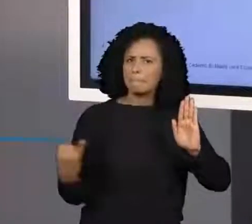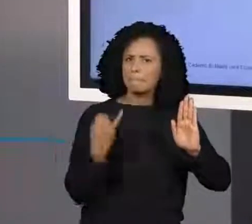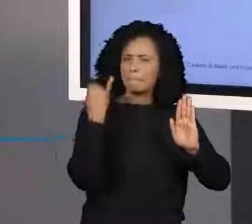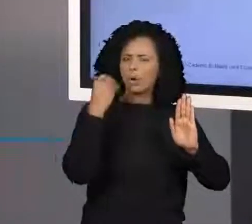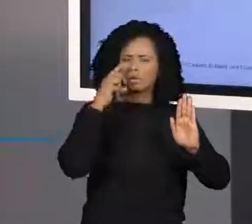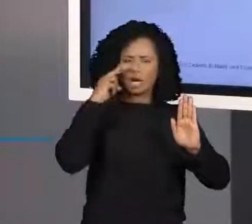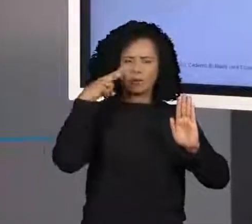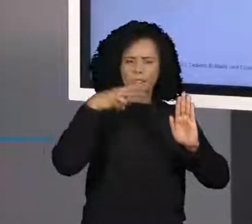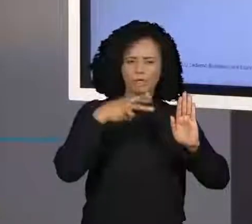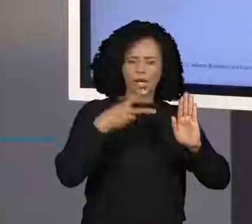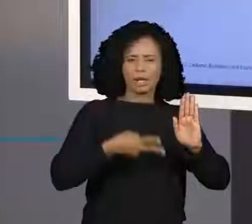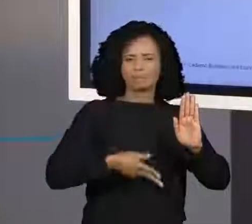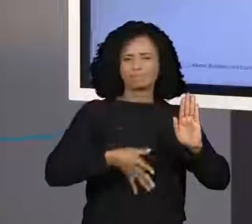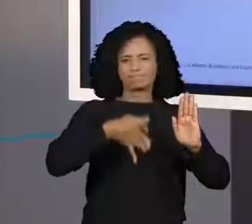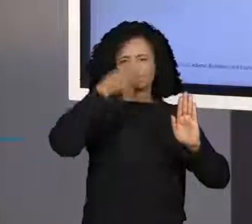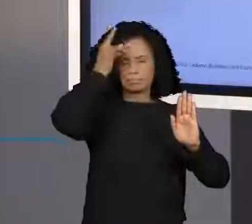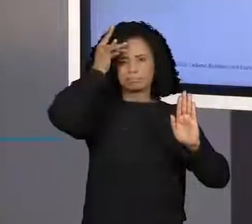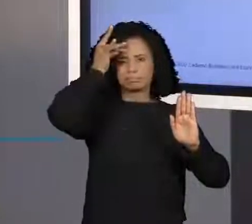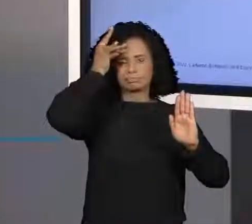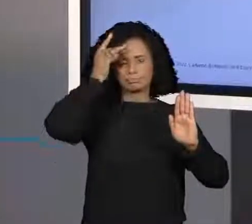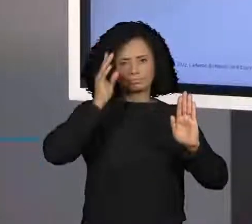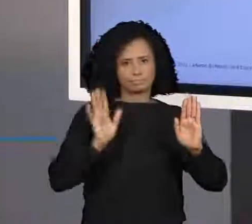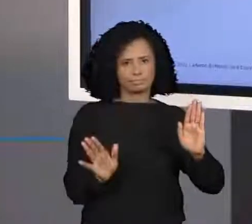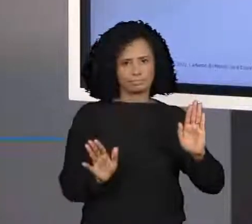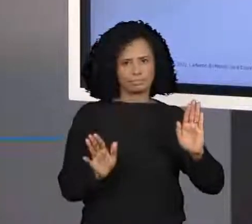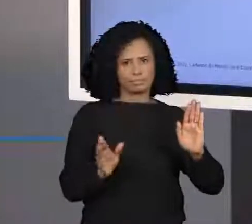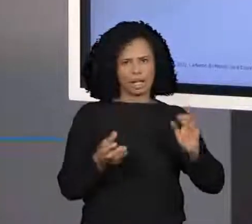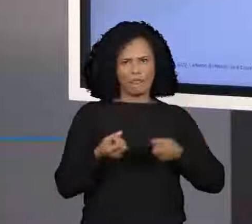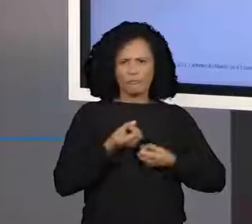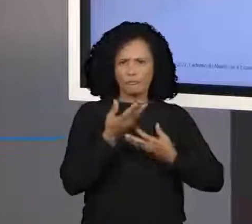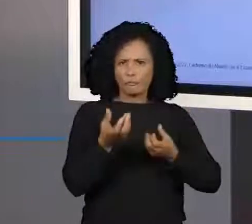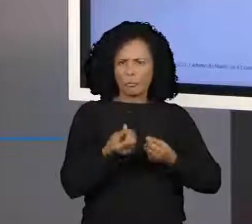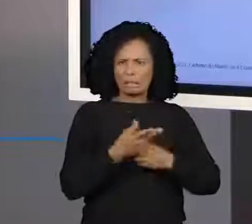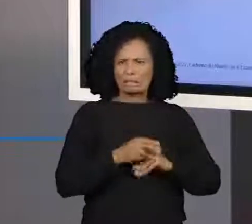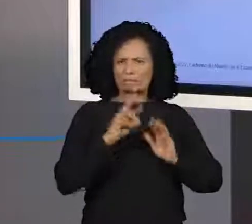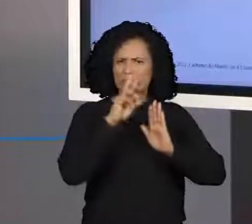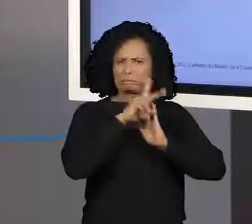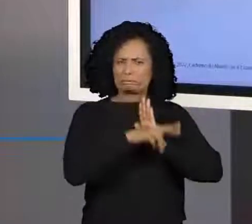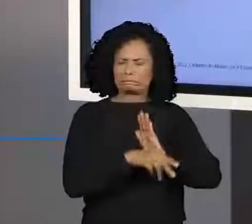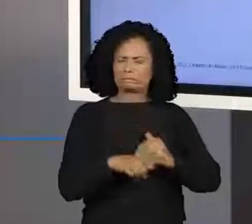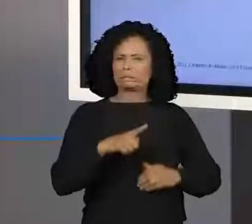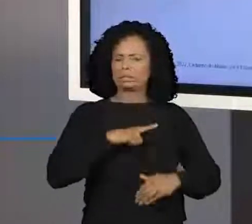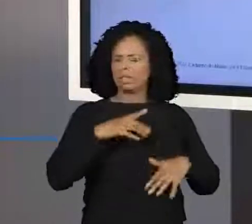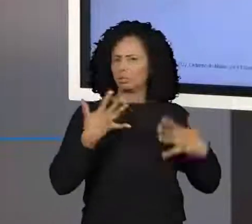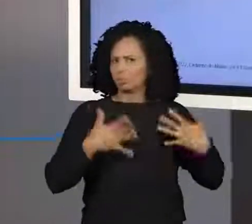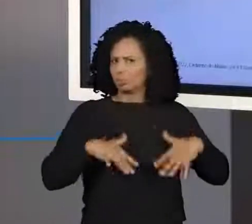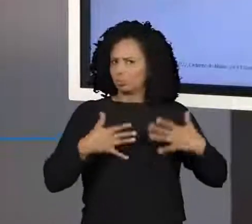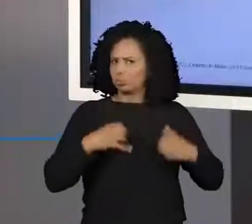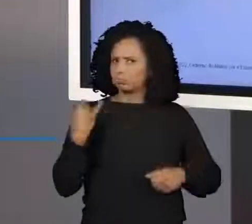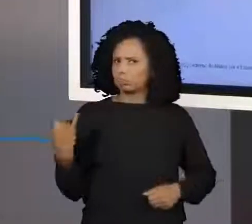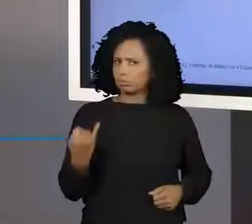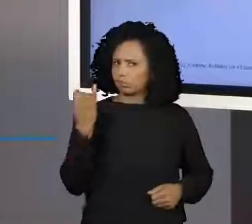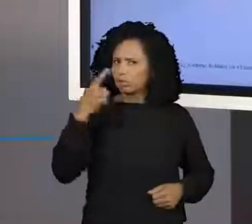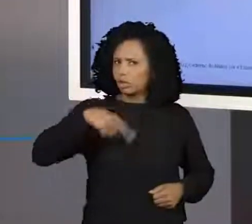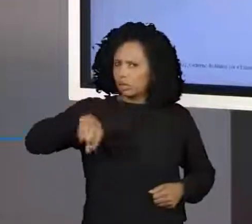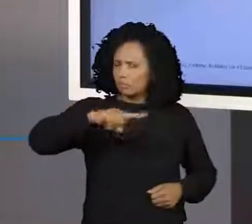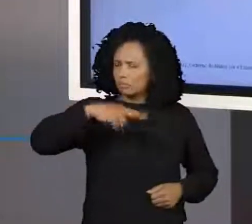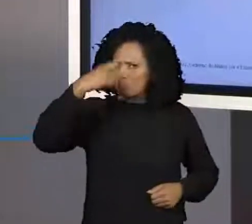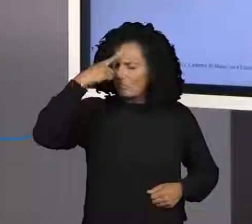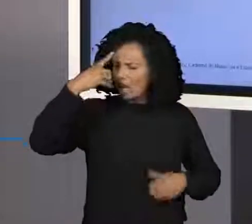consiga fixar na minha cabeça. Tem bastante informação no texto científico, então é muito importante aí que eu pense ele